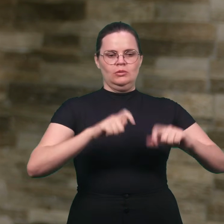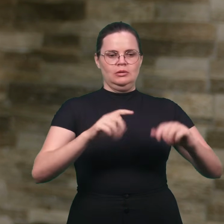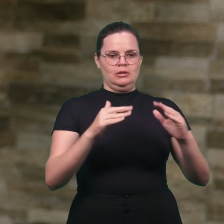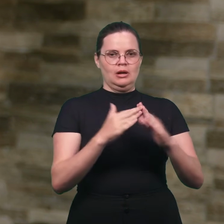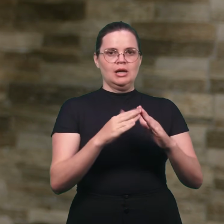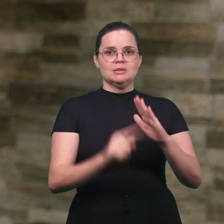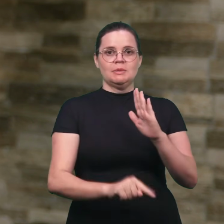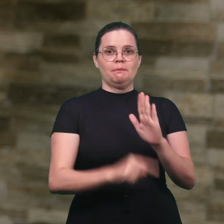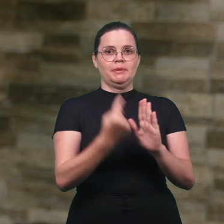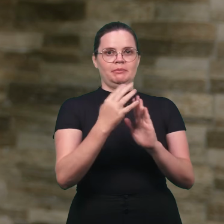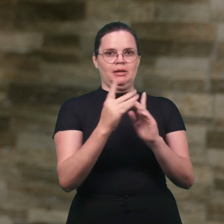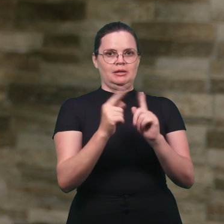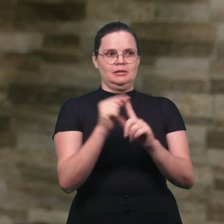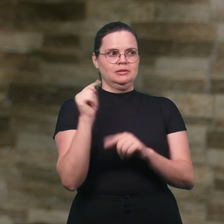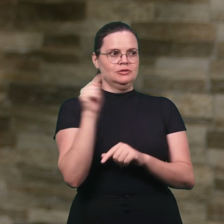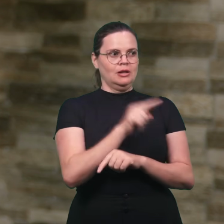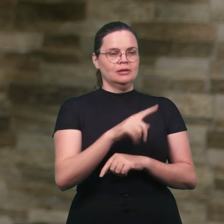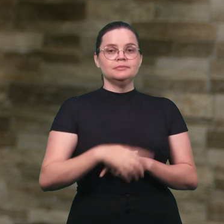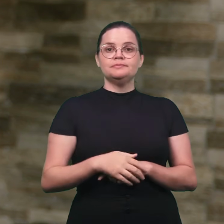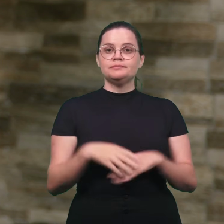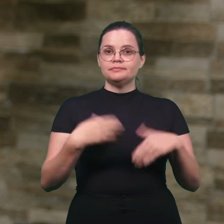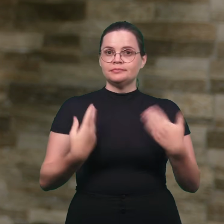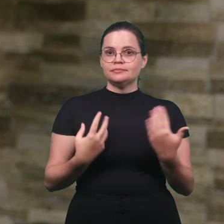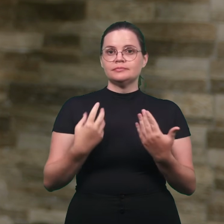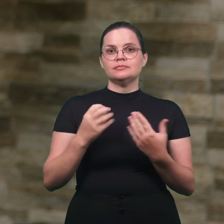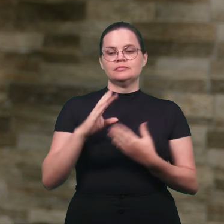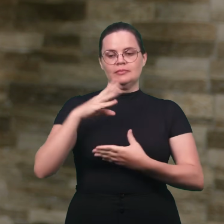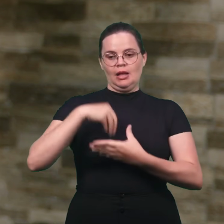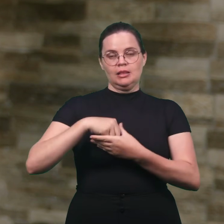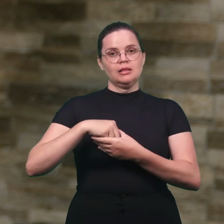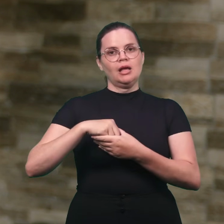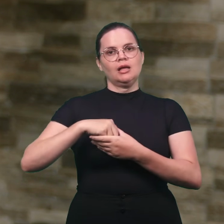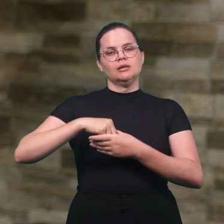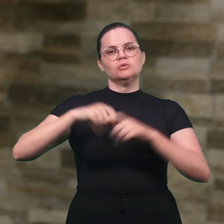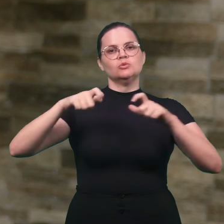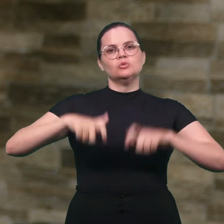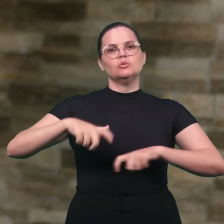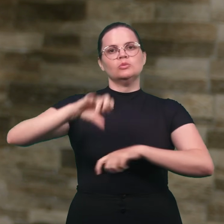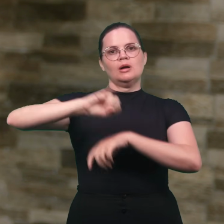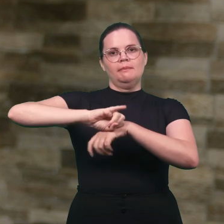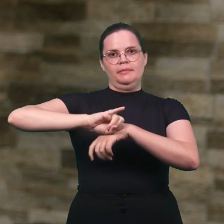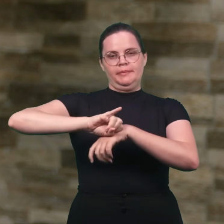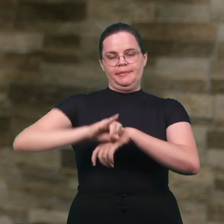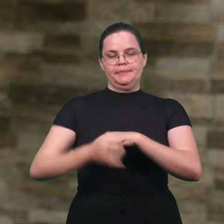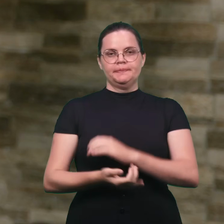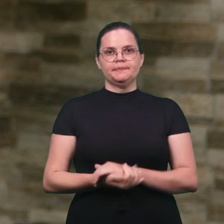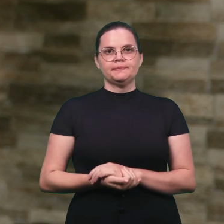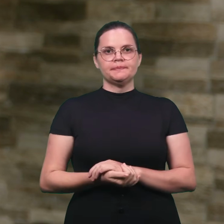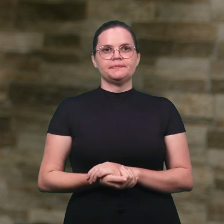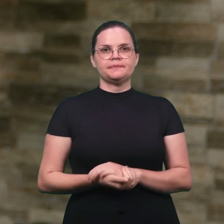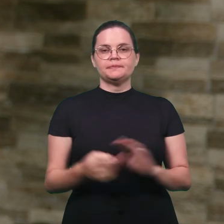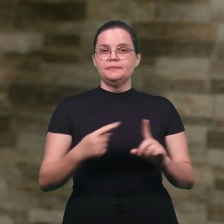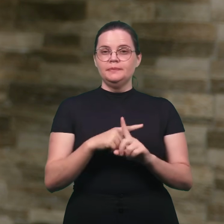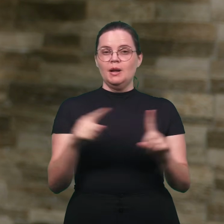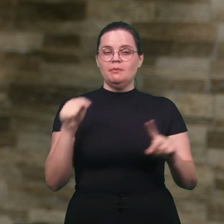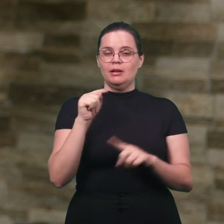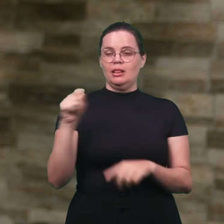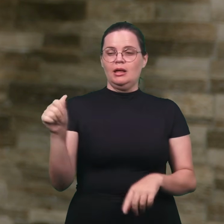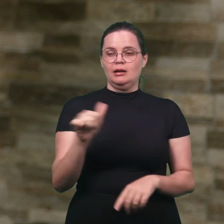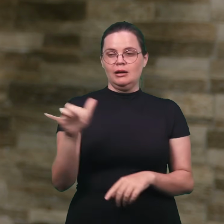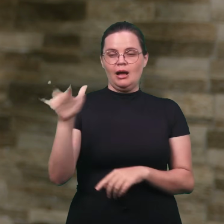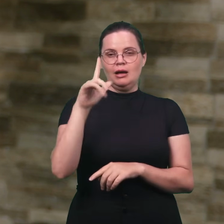primeira igreja do Chile, e esse imóvel seria na capital mesmo. Só que os imóveis